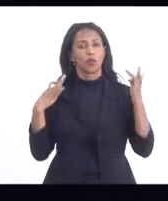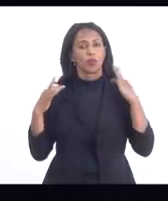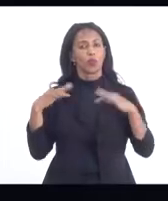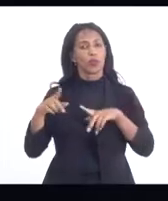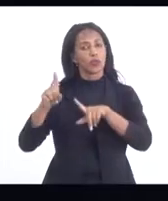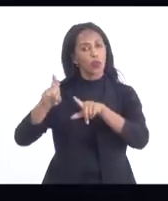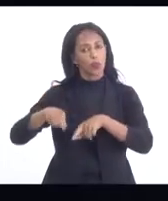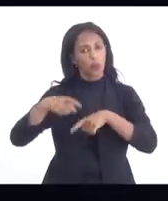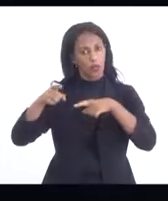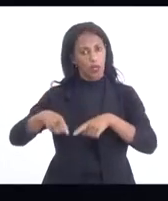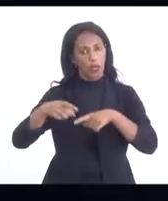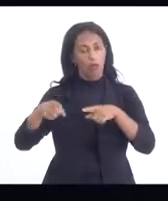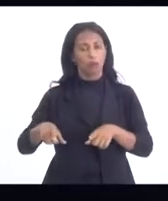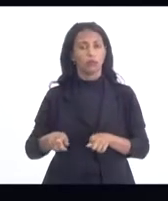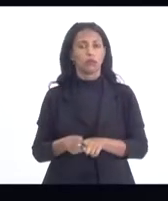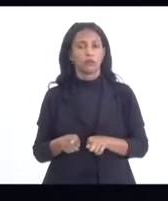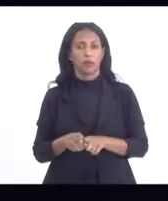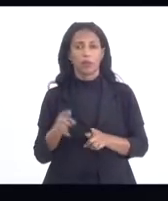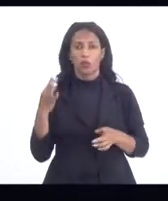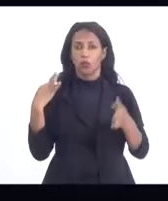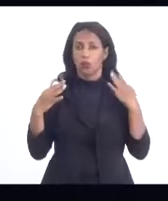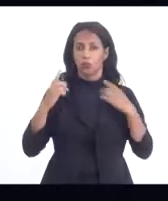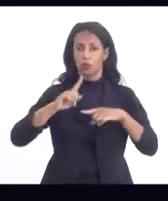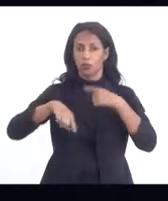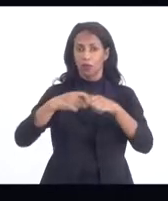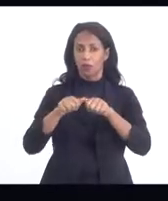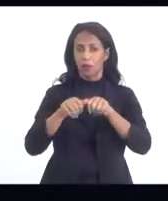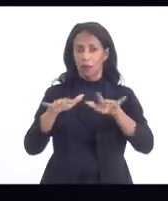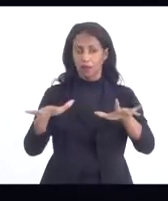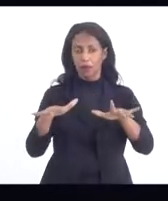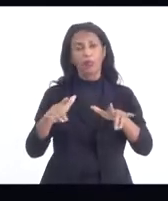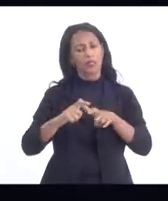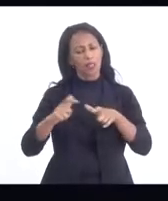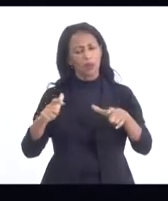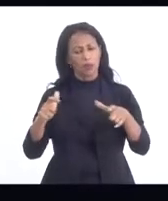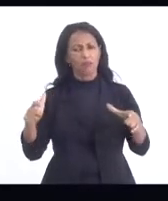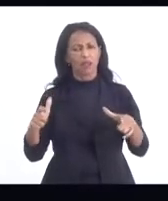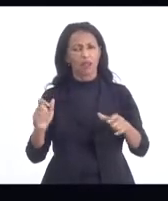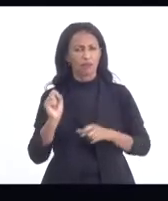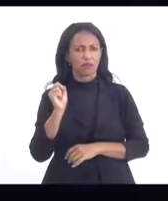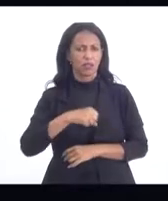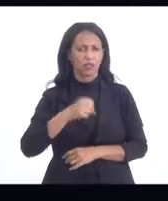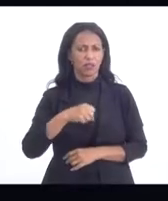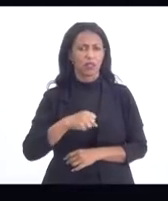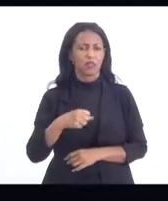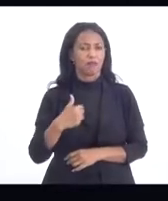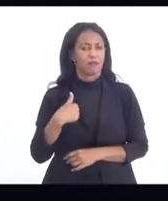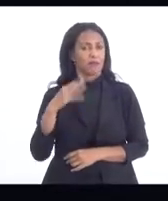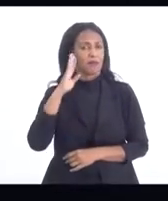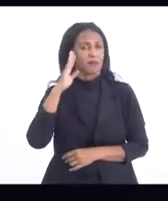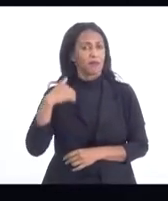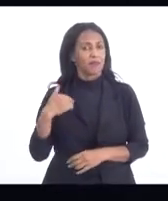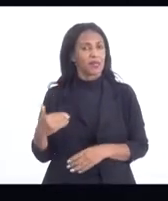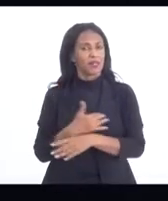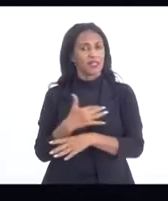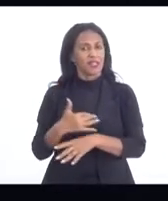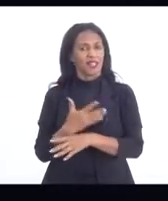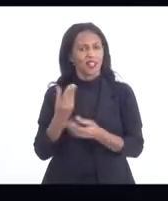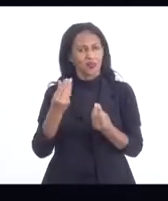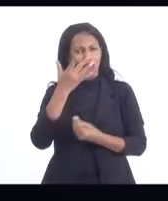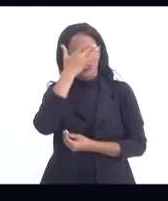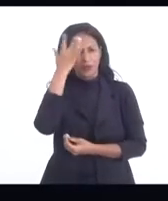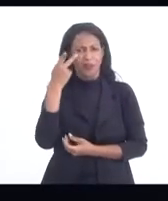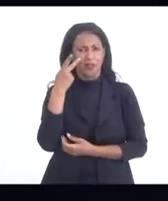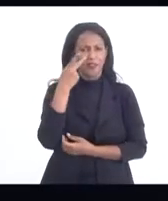rural. O turismo rural, após a pandemia, tem crescido muito, principalmente na minha cidade. Muitas pessoas indo visitar